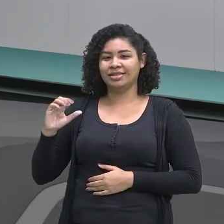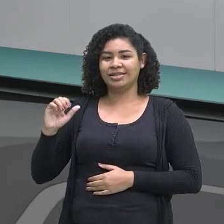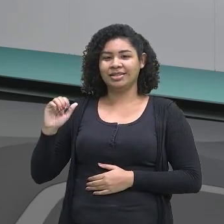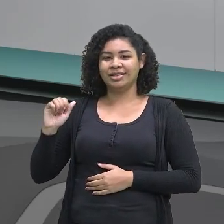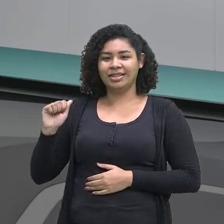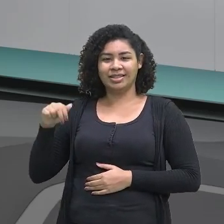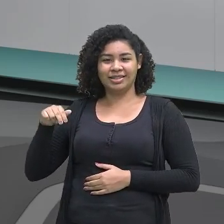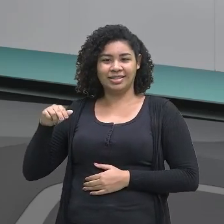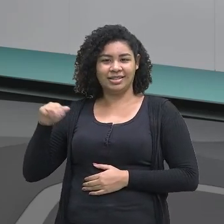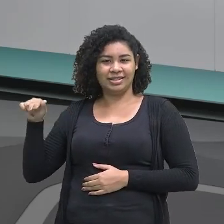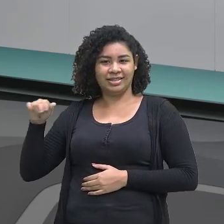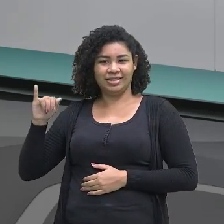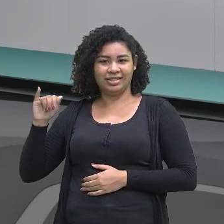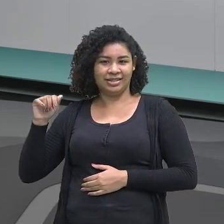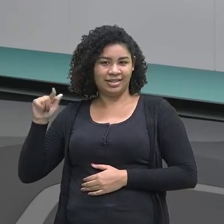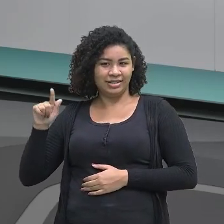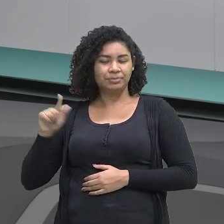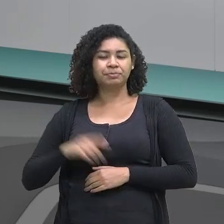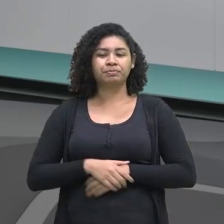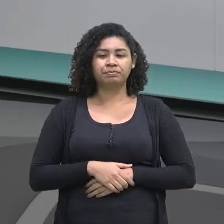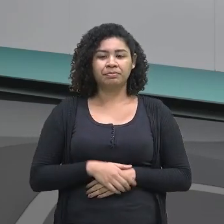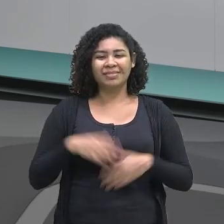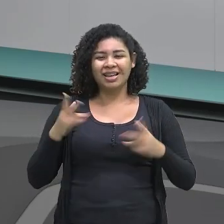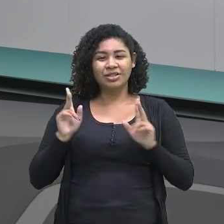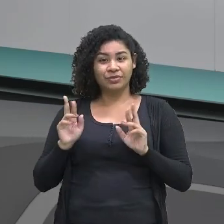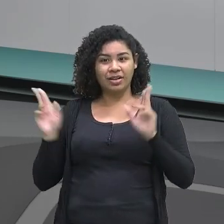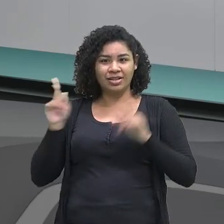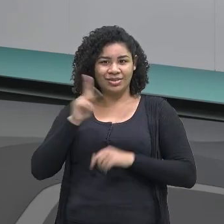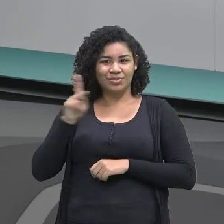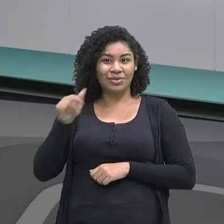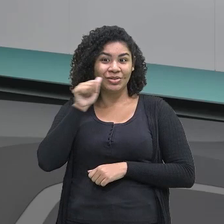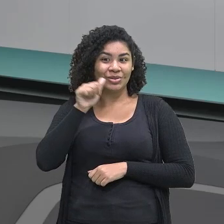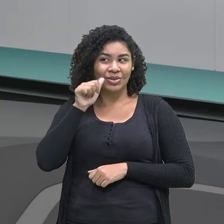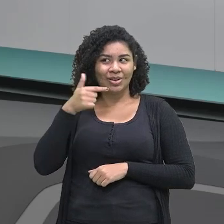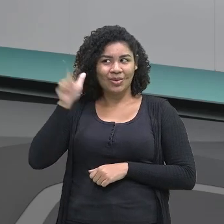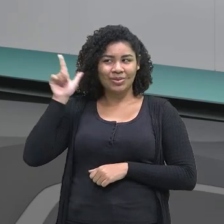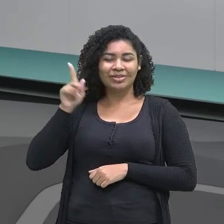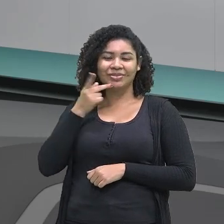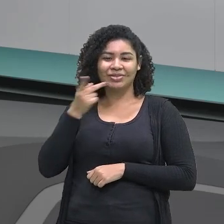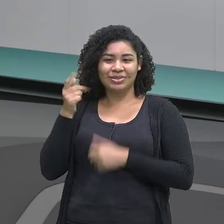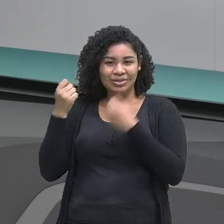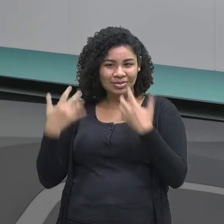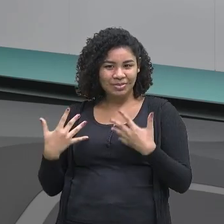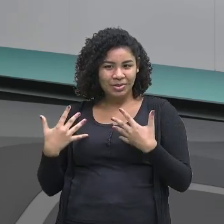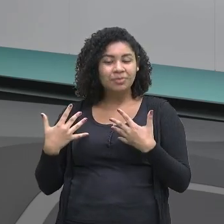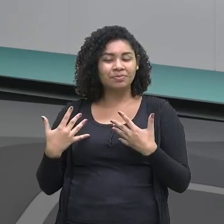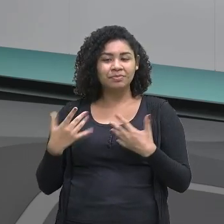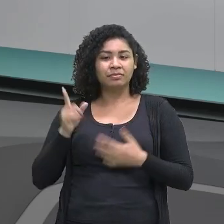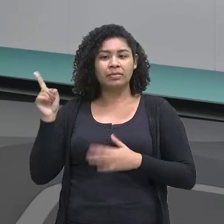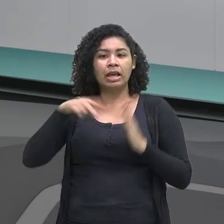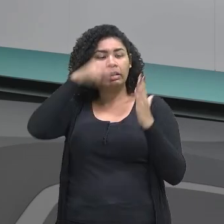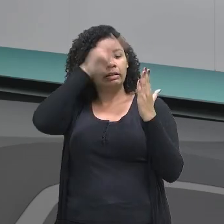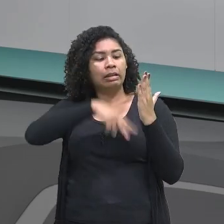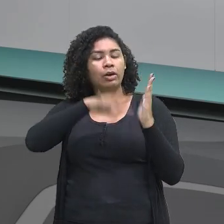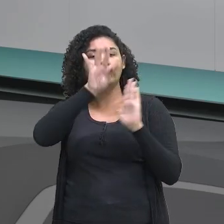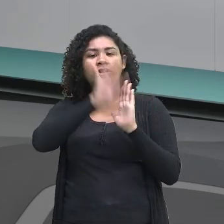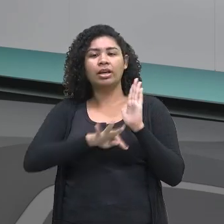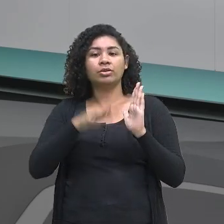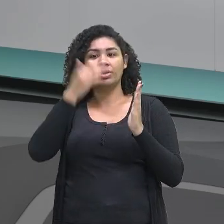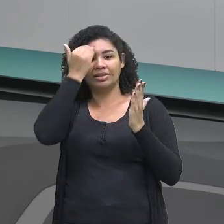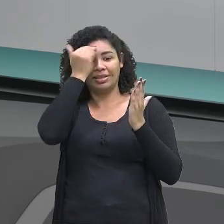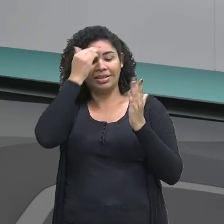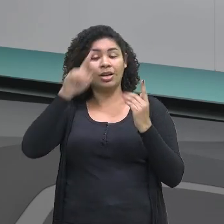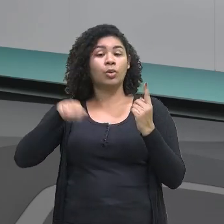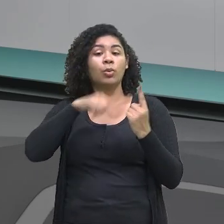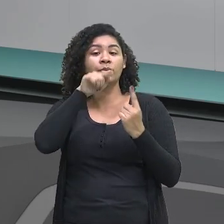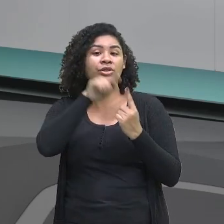vez diferente do skimming, que foi o que a teacher Cláudia explicou muito bem, é quando eu leio o texto para trazer uma ideia geral.